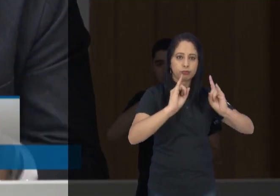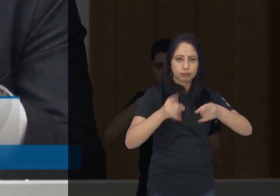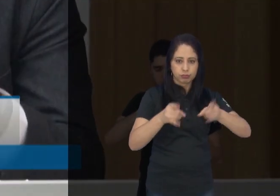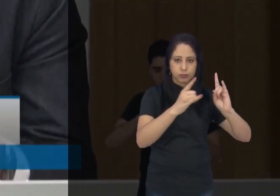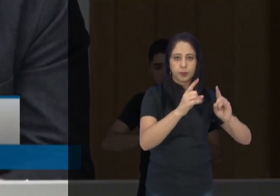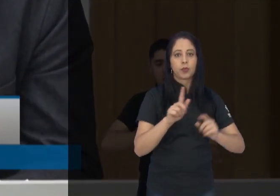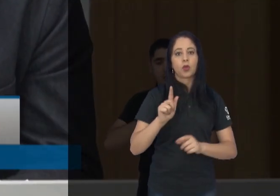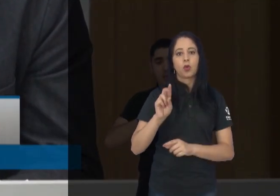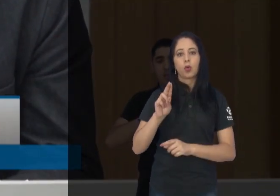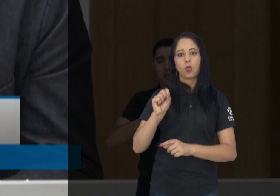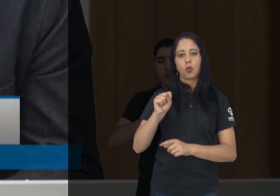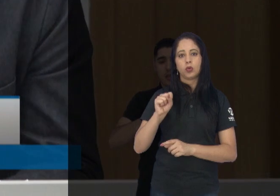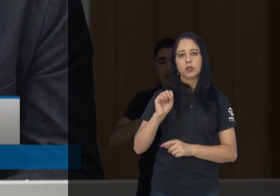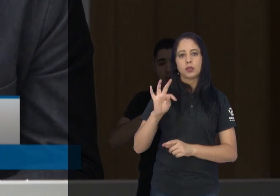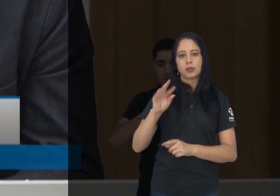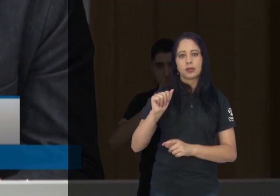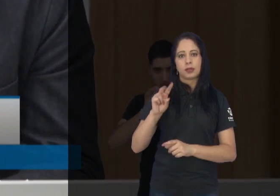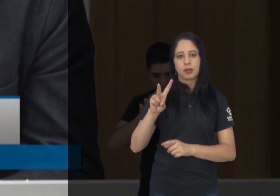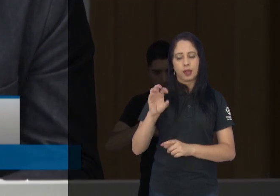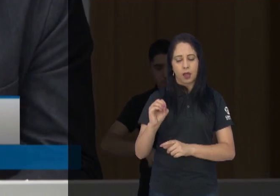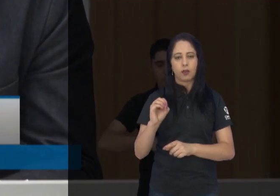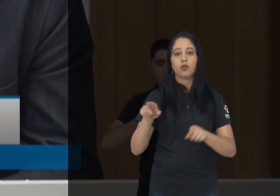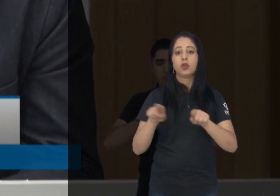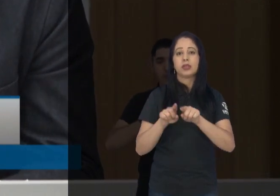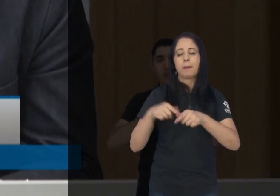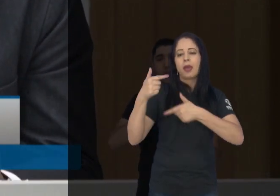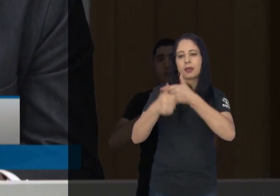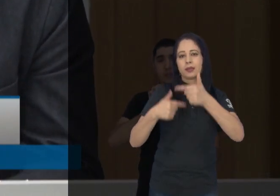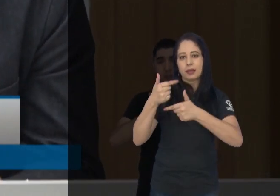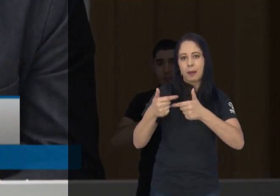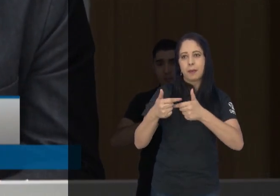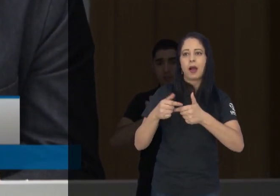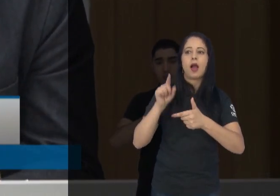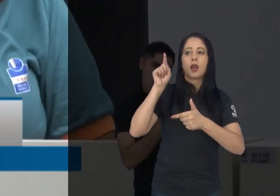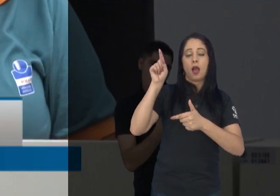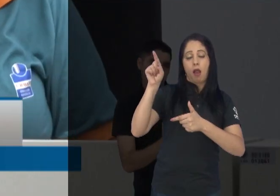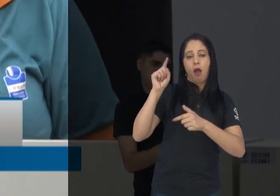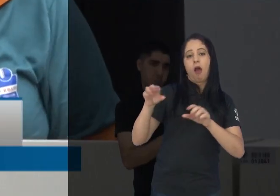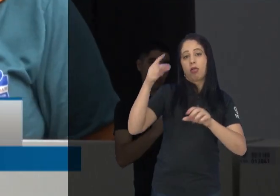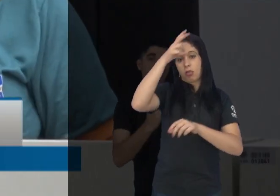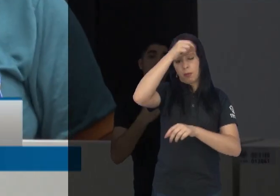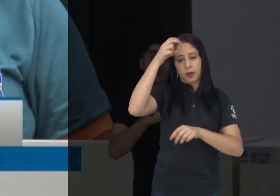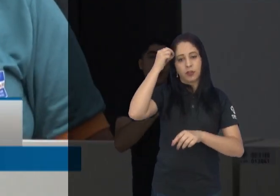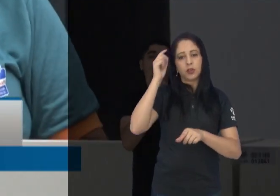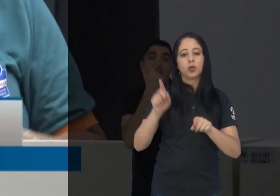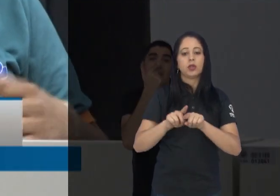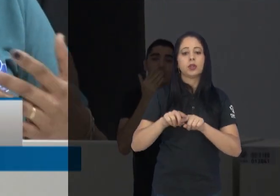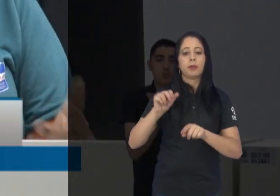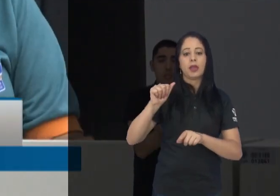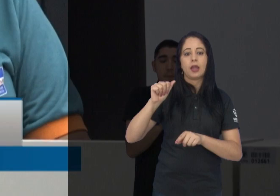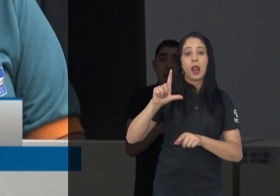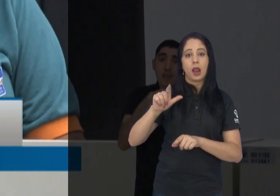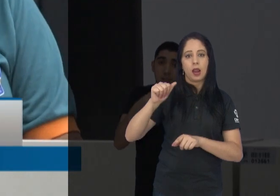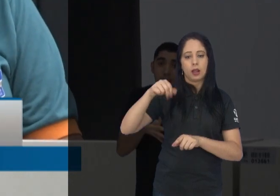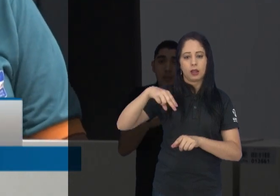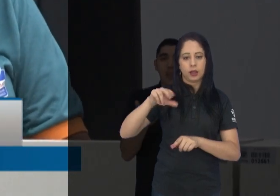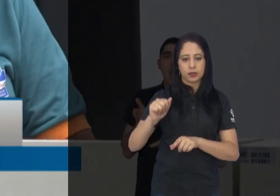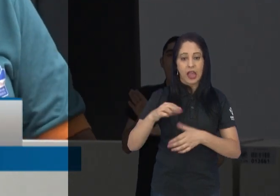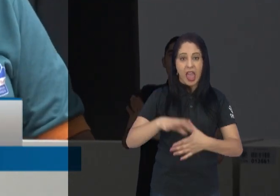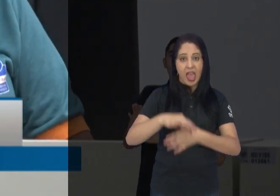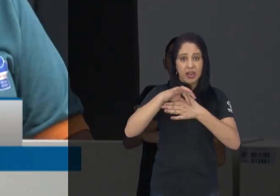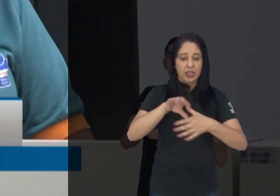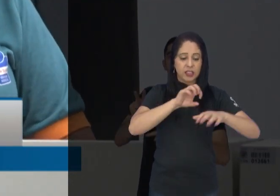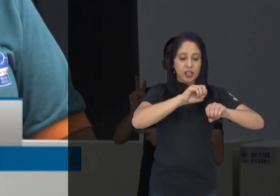Gustavo Ferreira, também do Departamento de Relações Comunitárias da Prefeitura, e Lana Letícia Oliveira, líder da